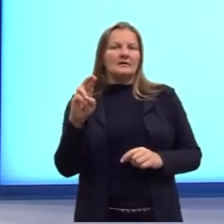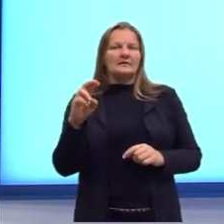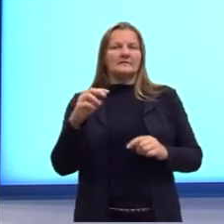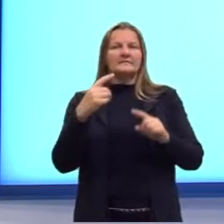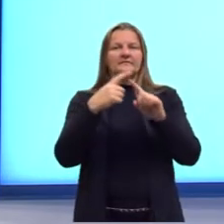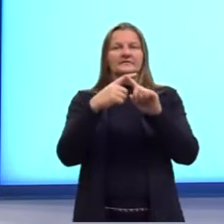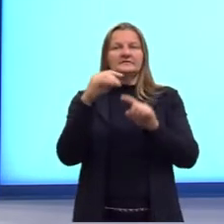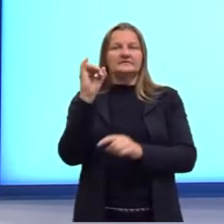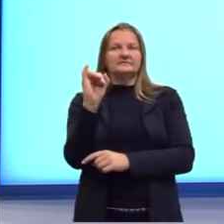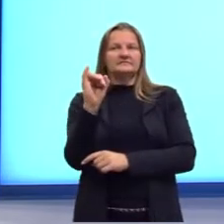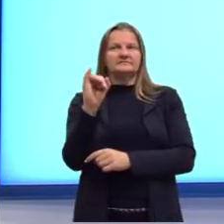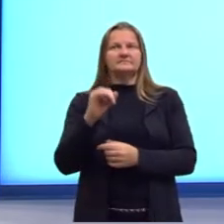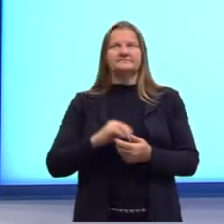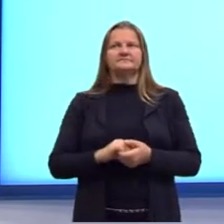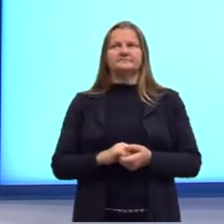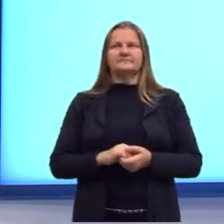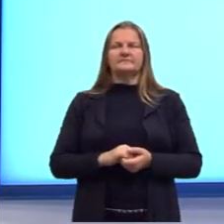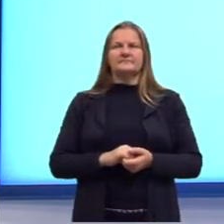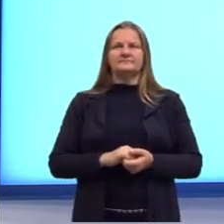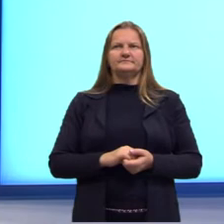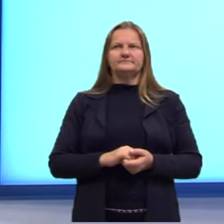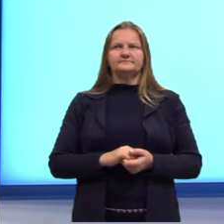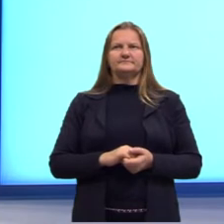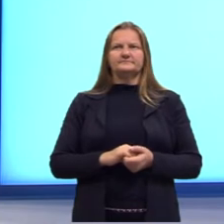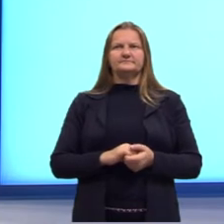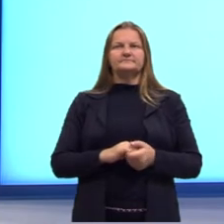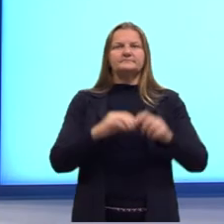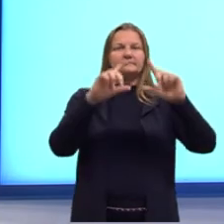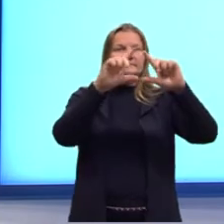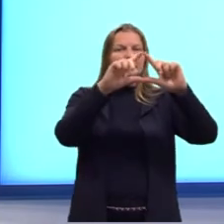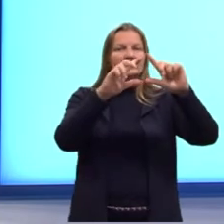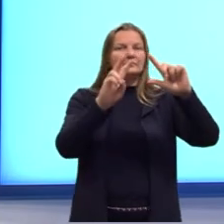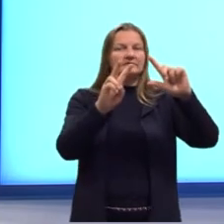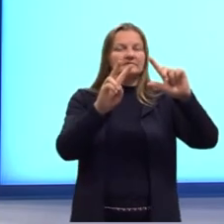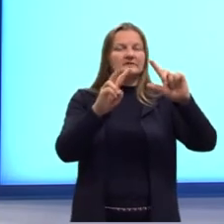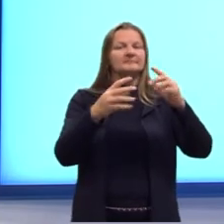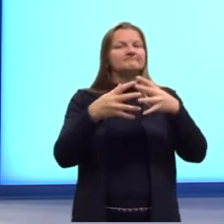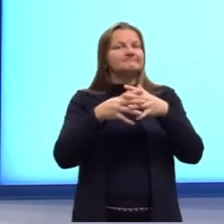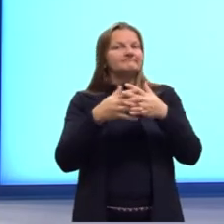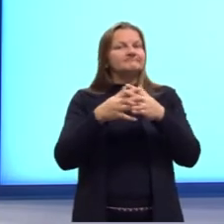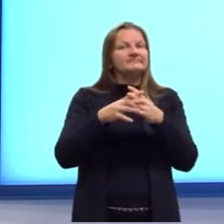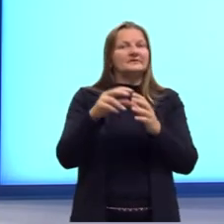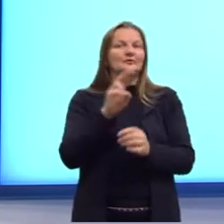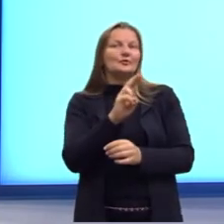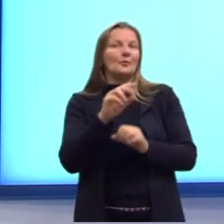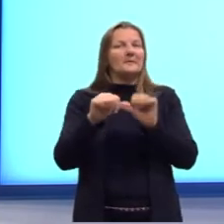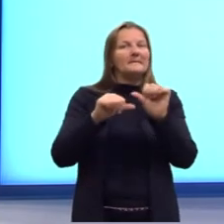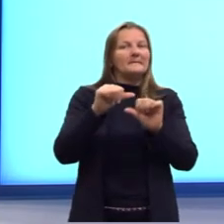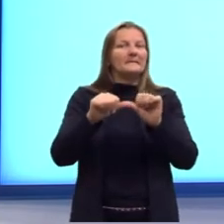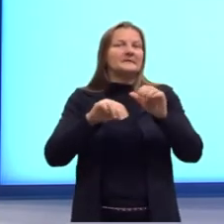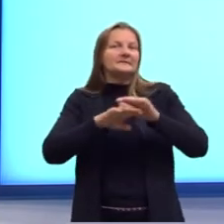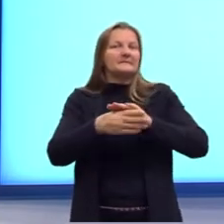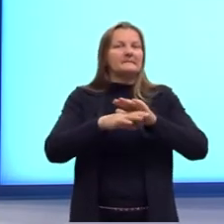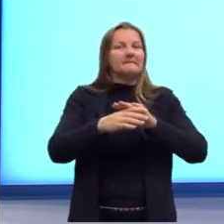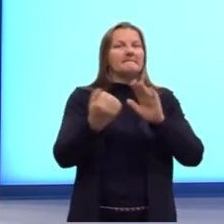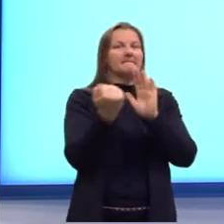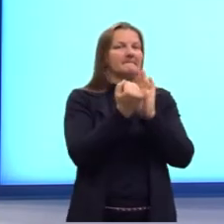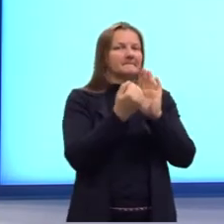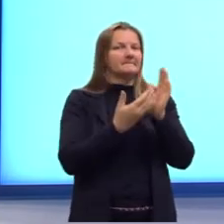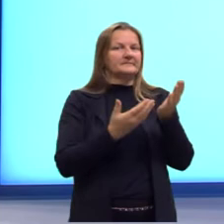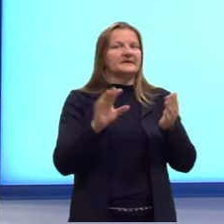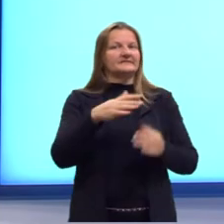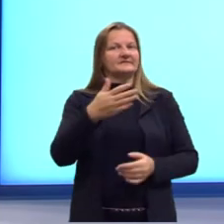i né Lembrando que este símbolo aqui é o polêmico que muda de nome que muda de símbolo